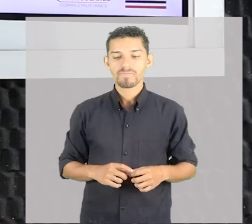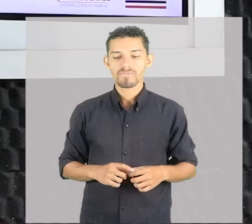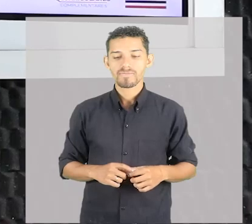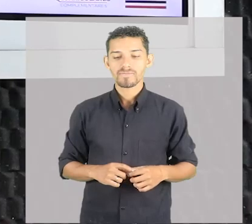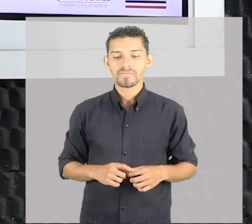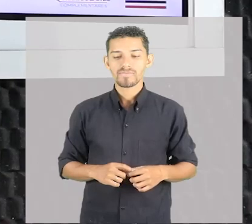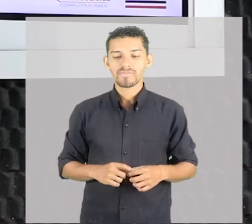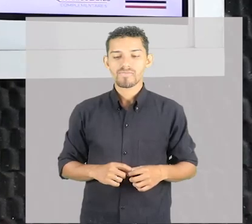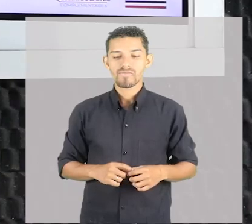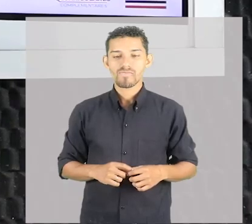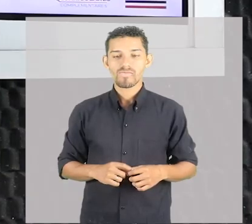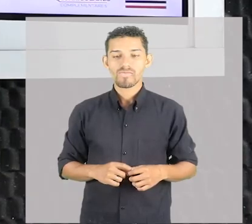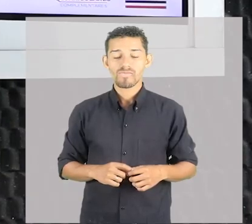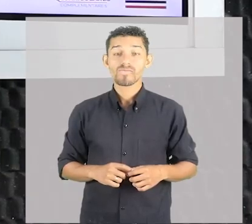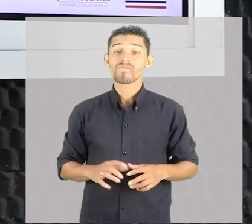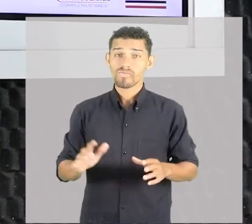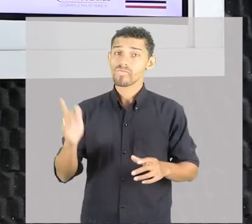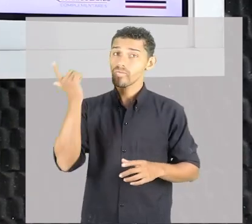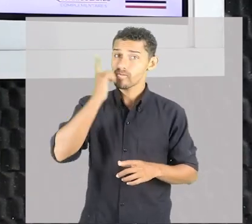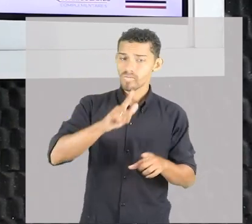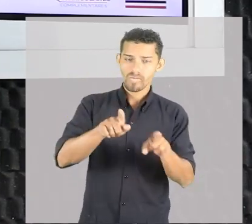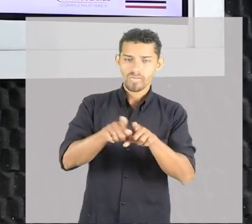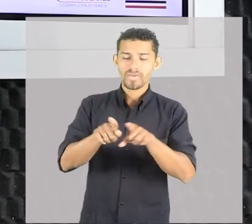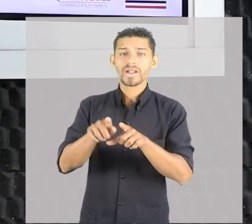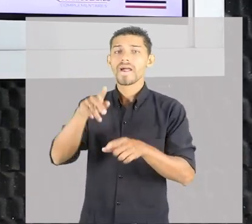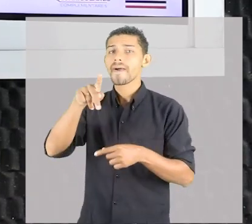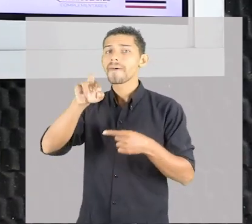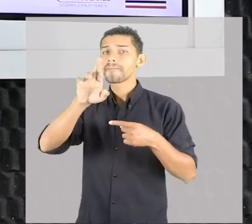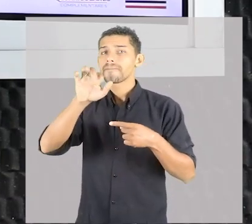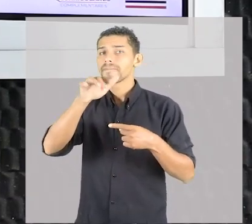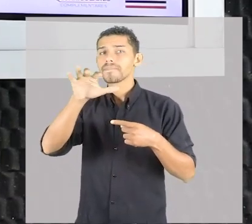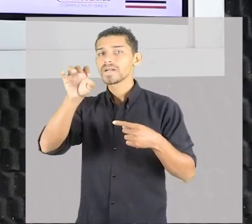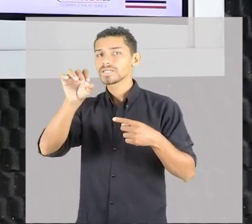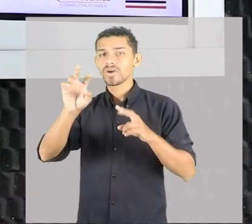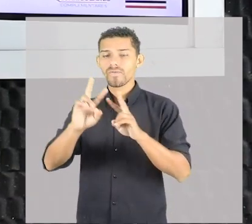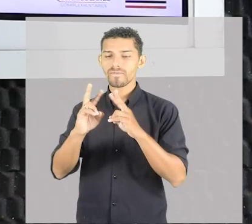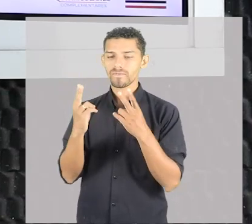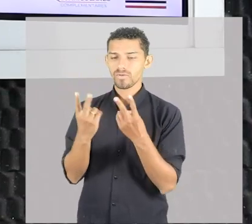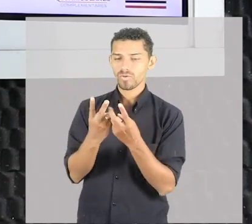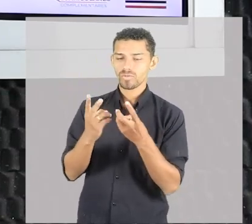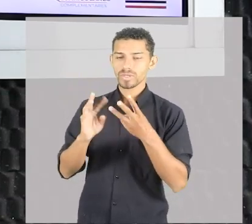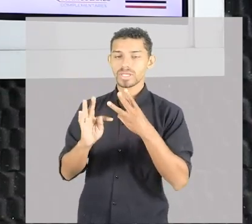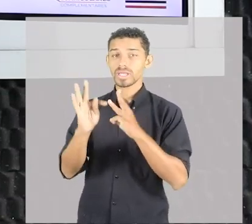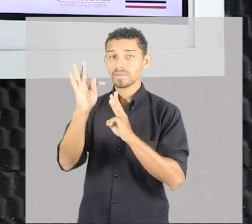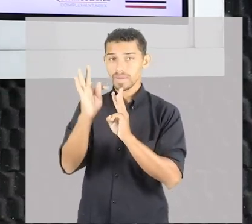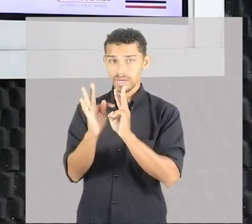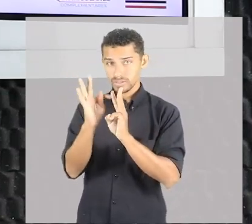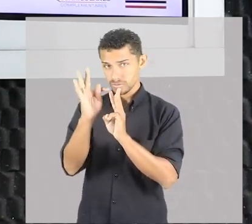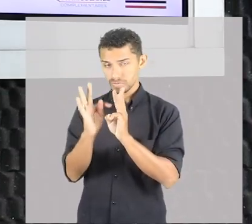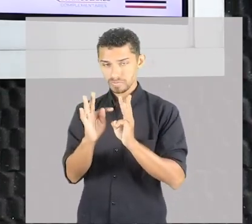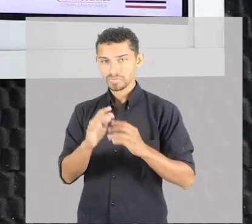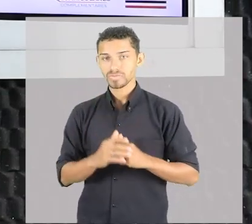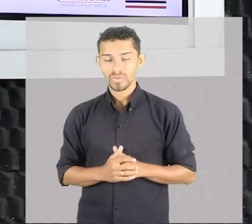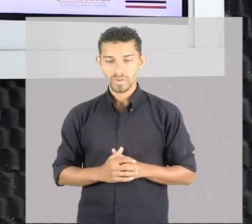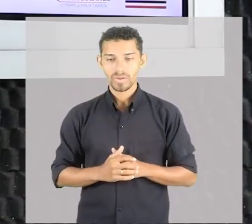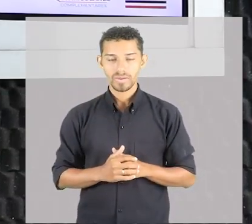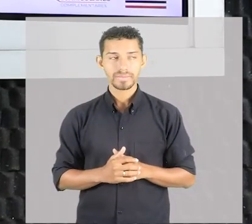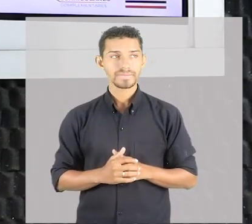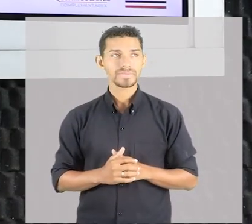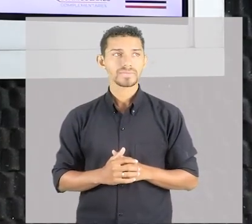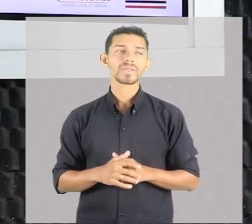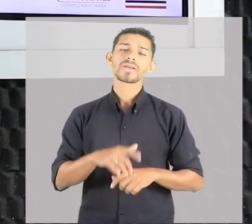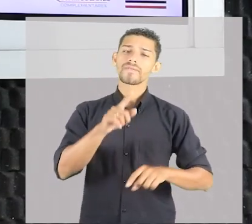gás são as condições de pressão volume e temperatura que você se encontra E aí vamos trabalhar variável por